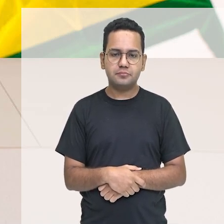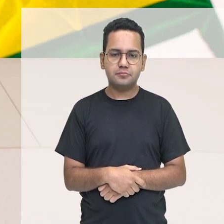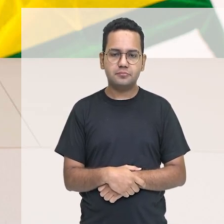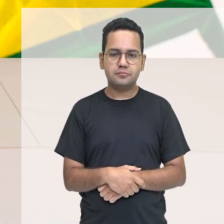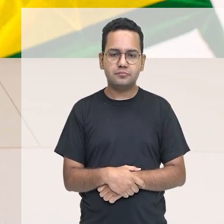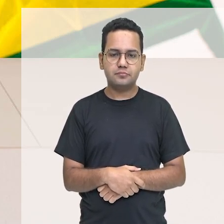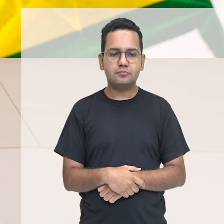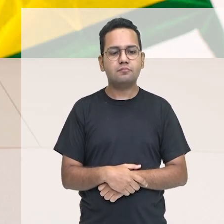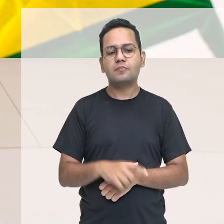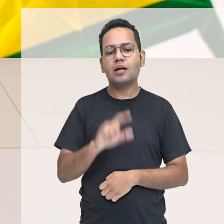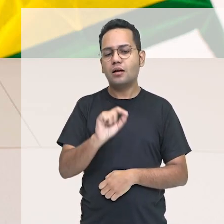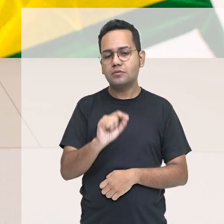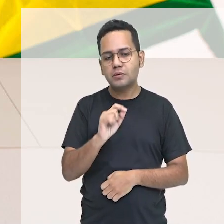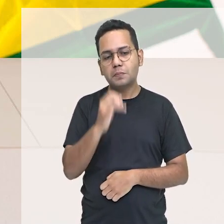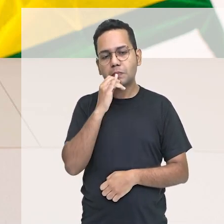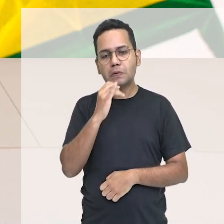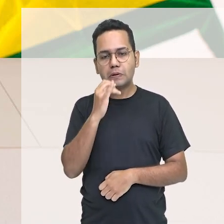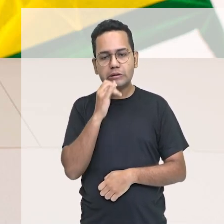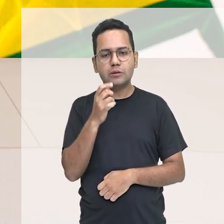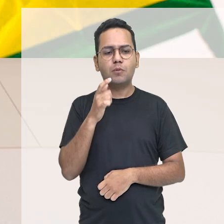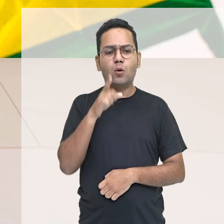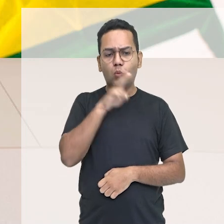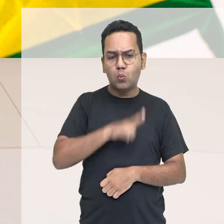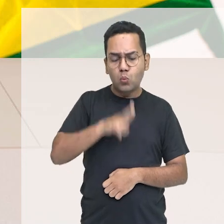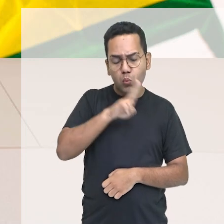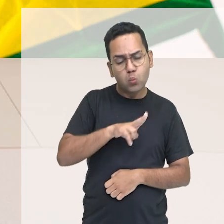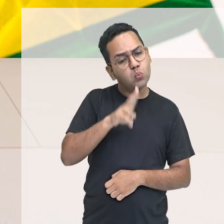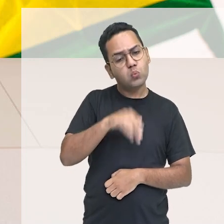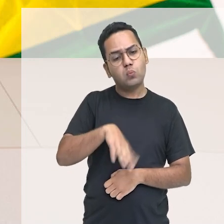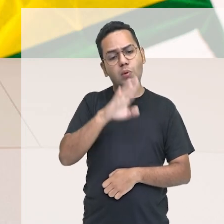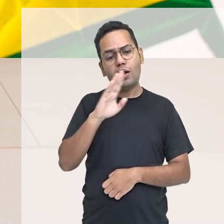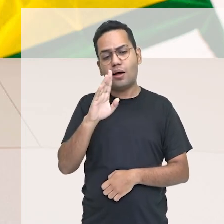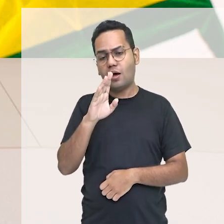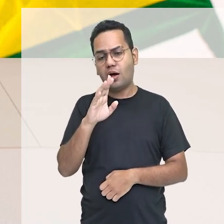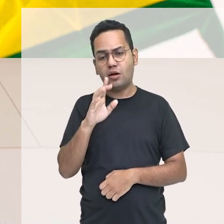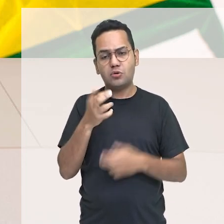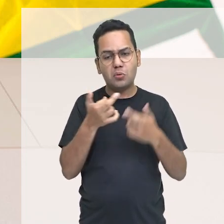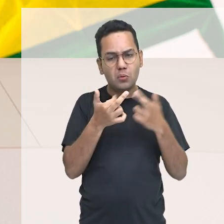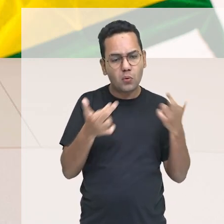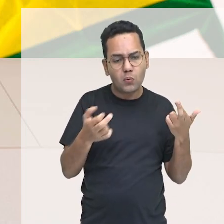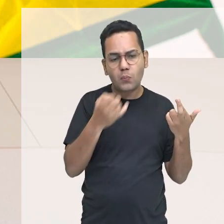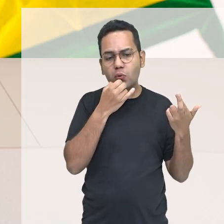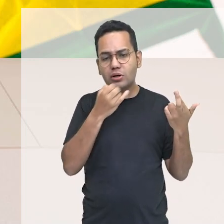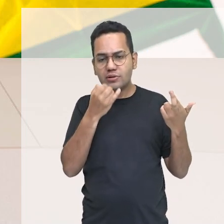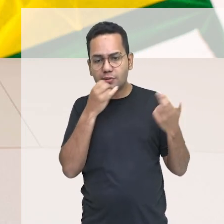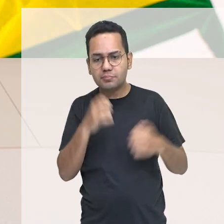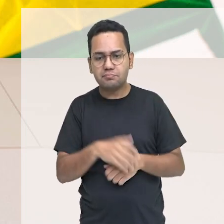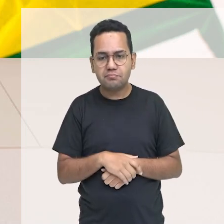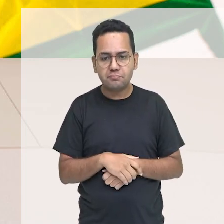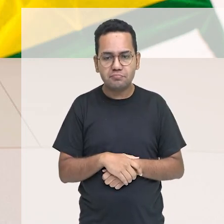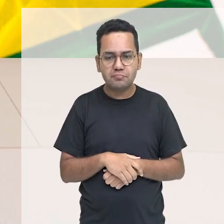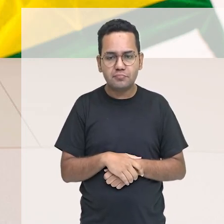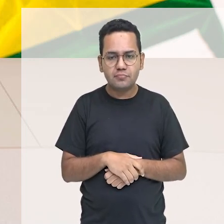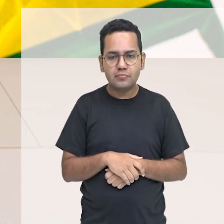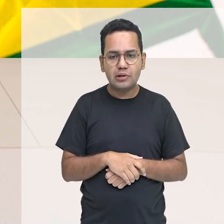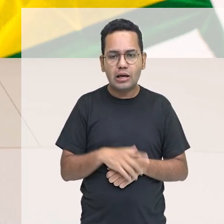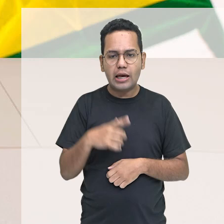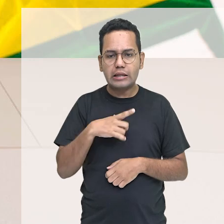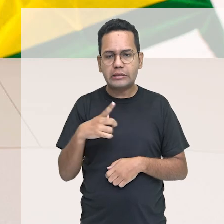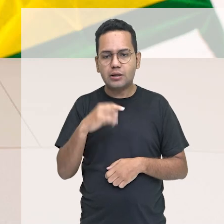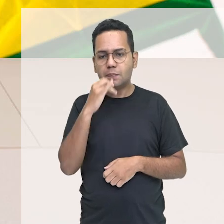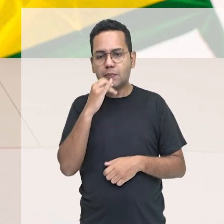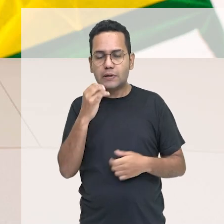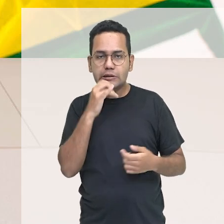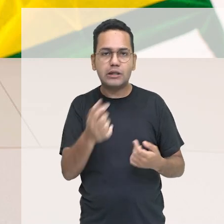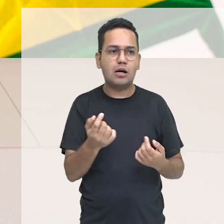excessiva polarização. Esse termo polarização, gente, é para indicar um contra o outro. Não